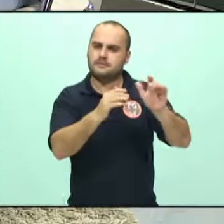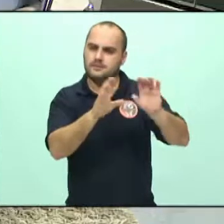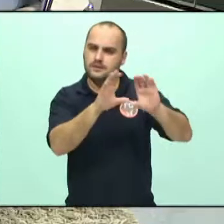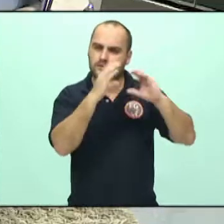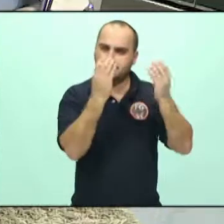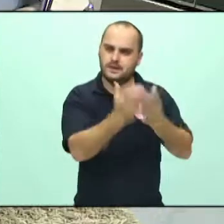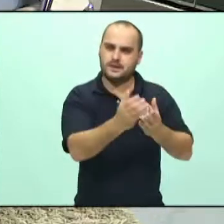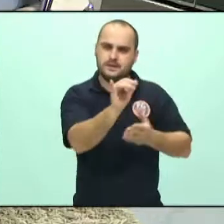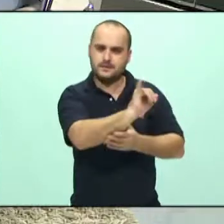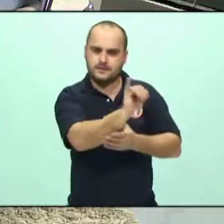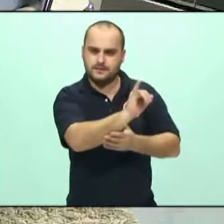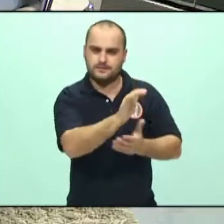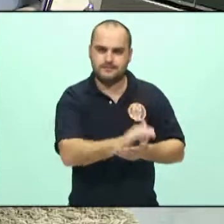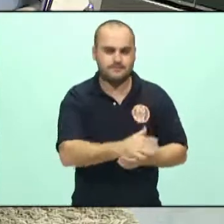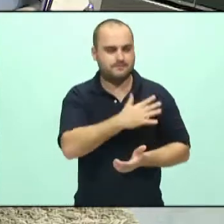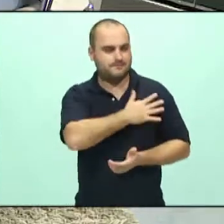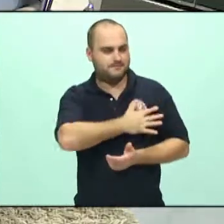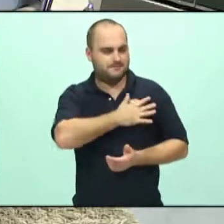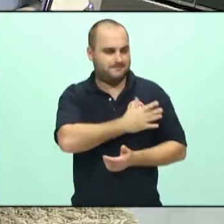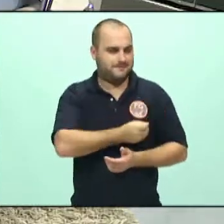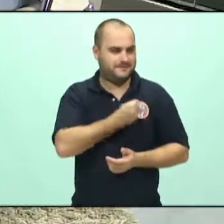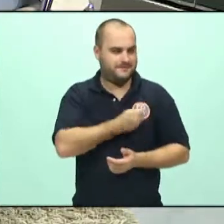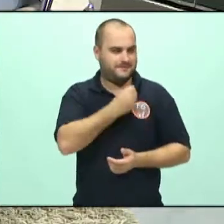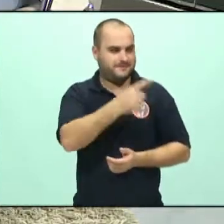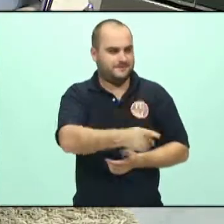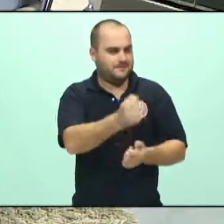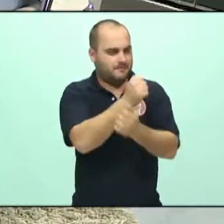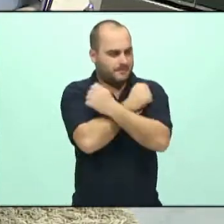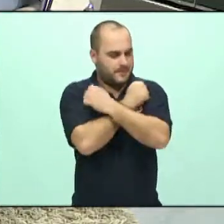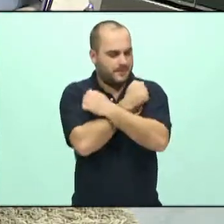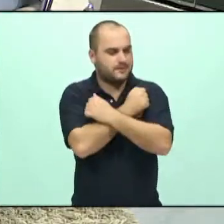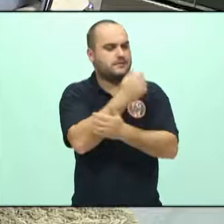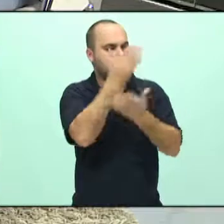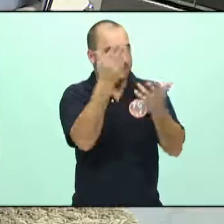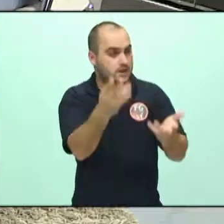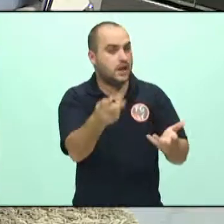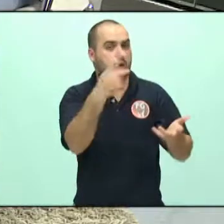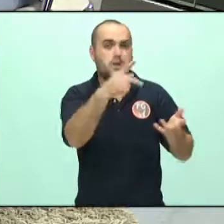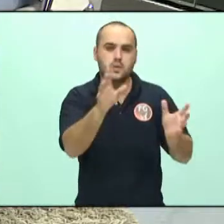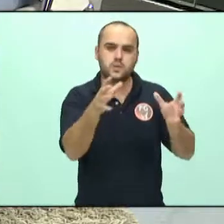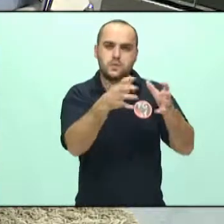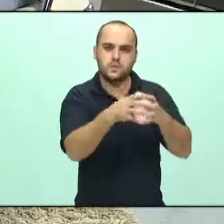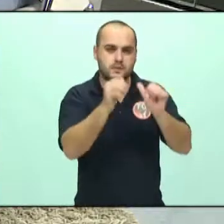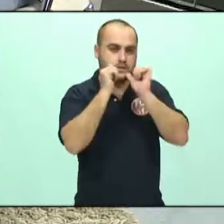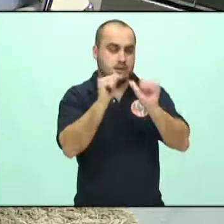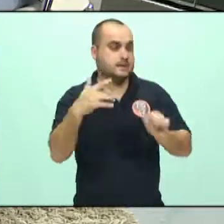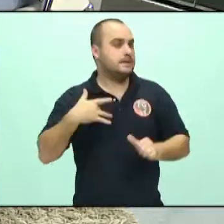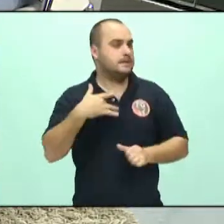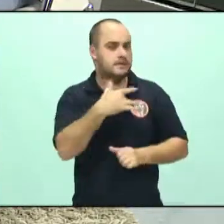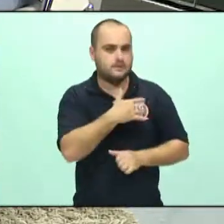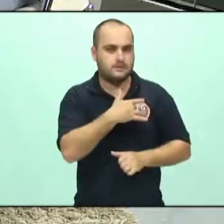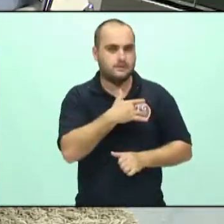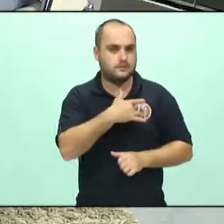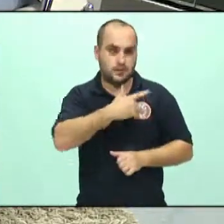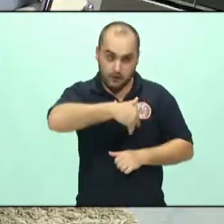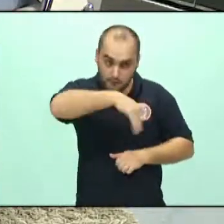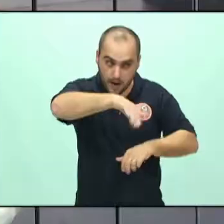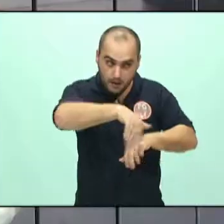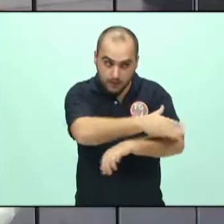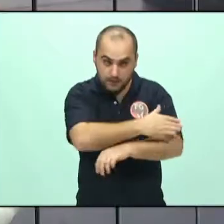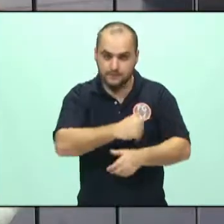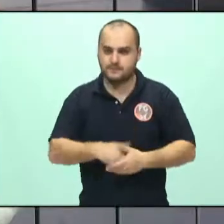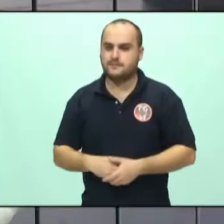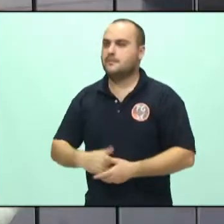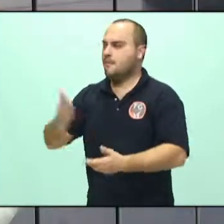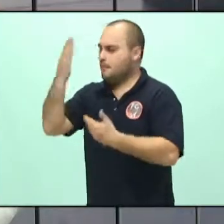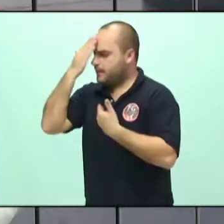de Itajaí. Foi um prazer tê-lo aqui. Um abraço à sua equipe também. Muita saúde e pé na estrada, não é? Obrigado, Carlos